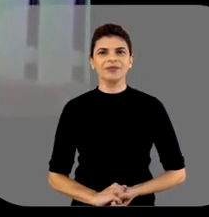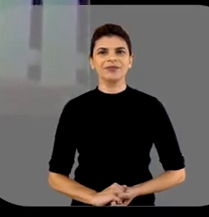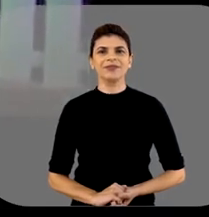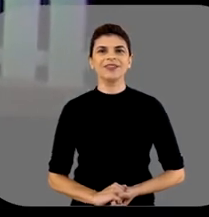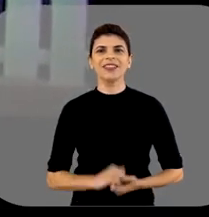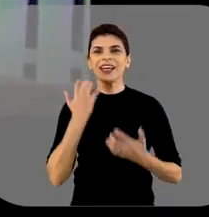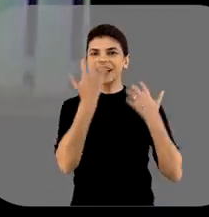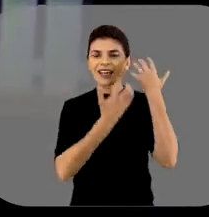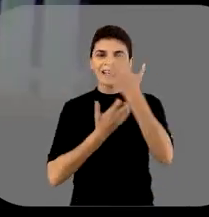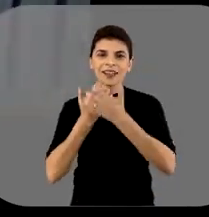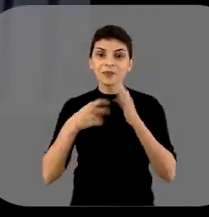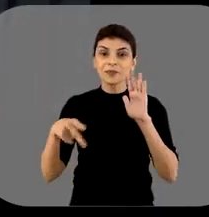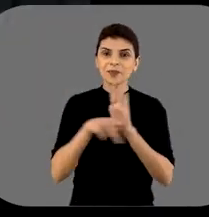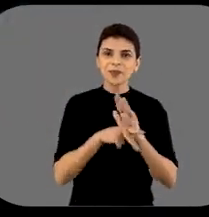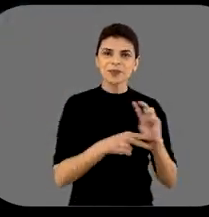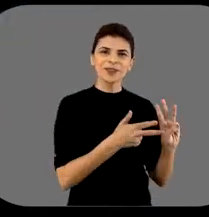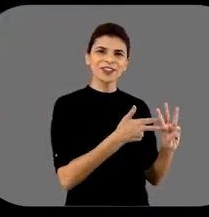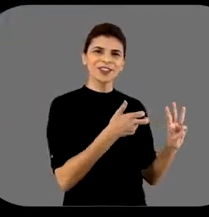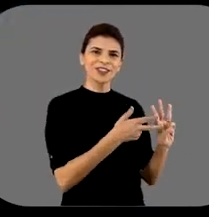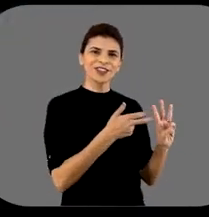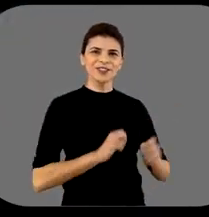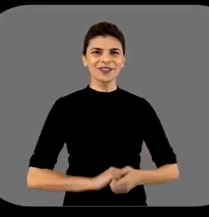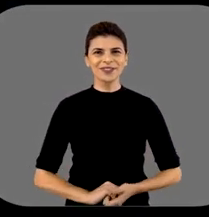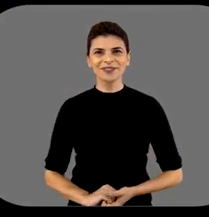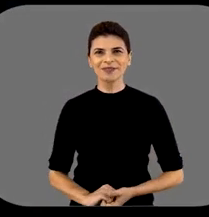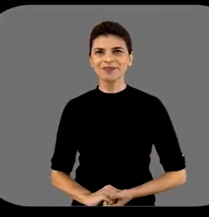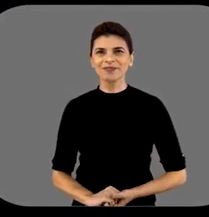Tem que estar a música do índio.